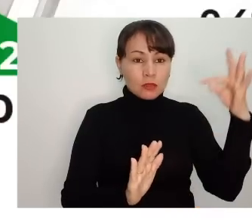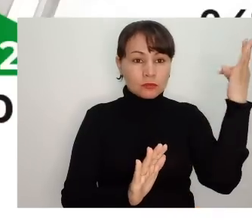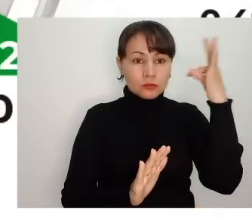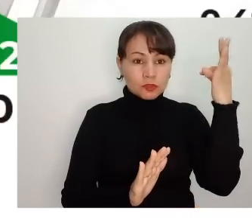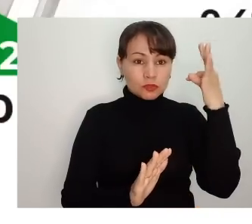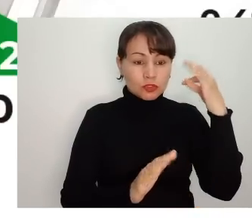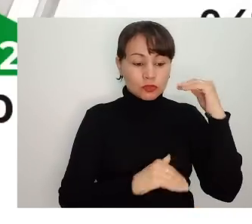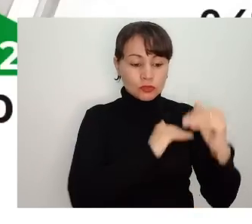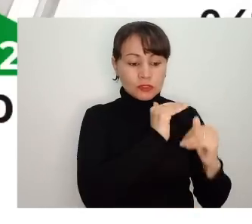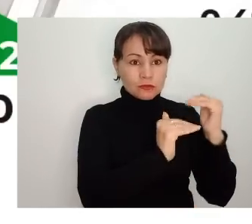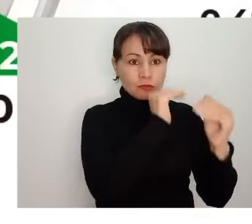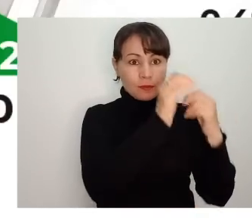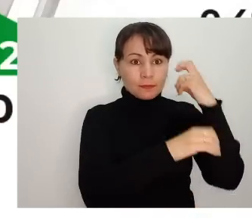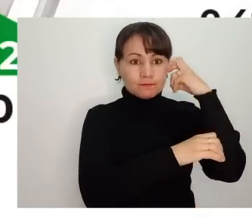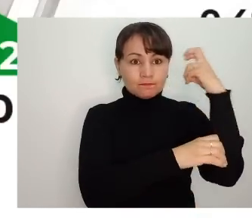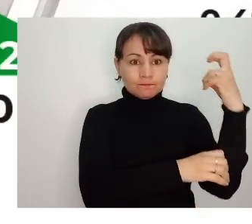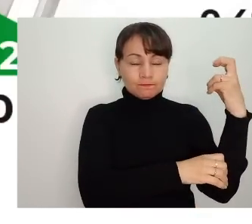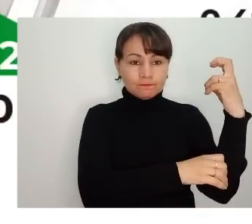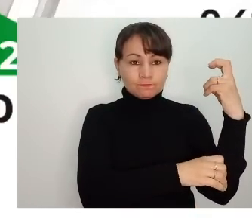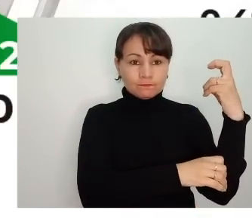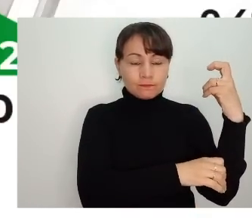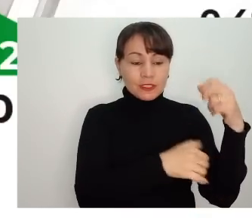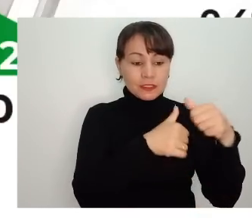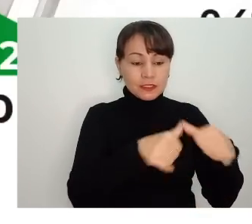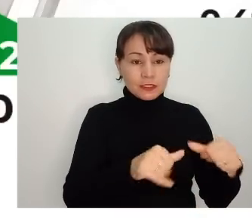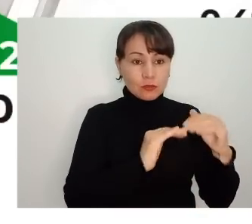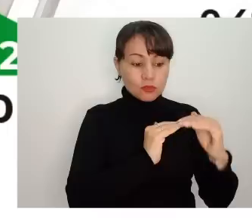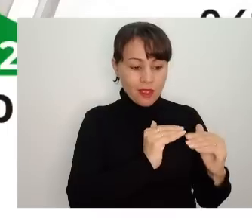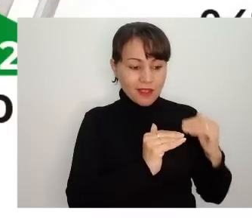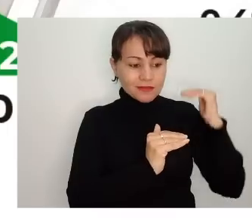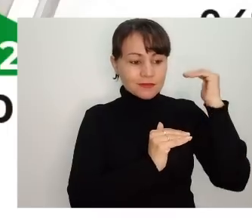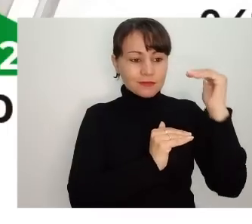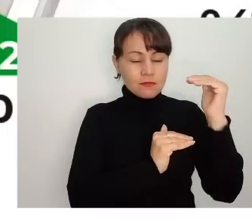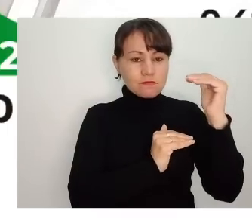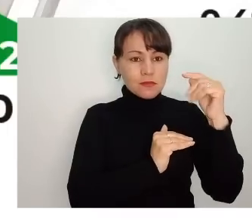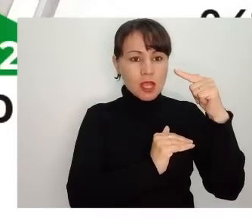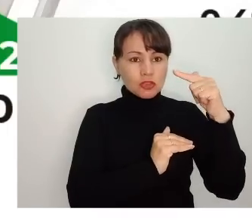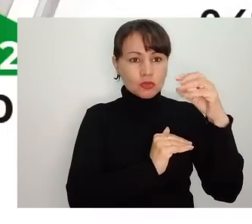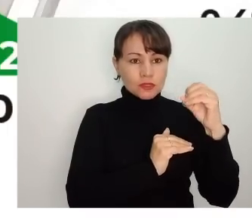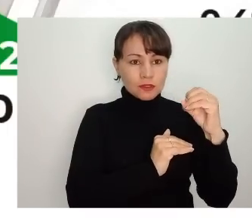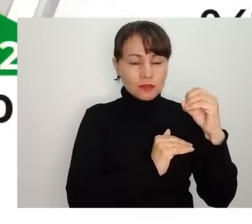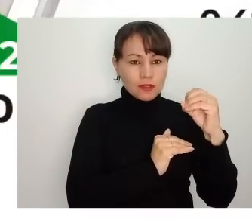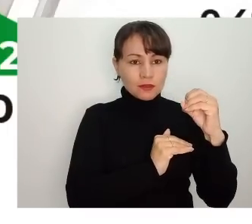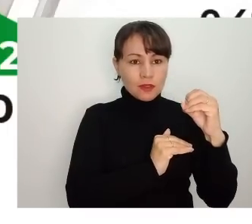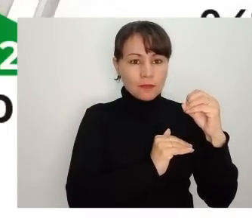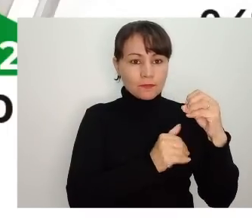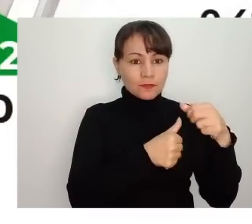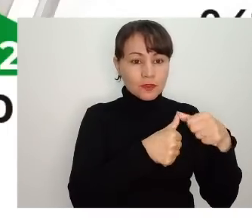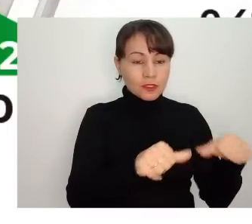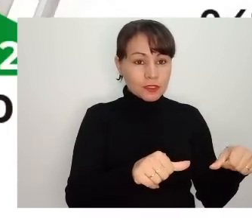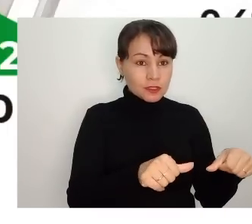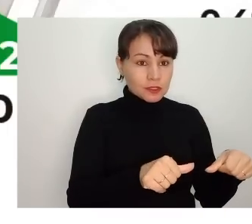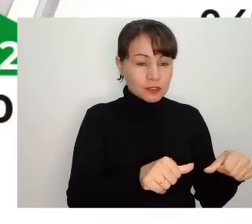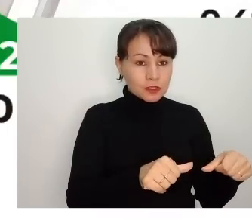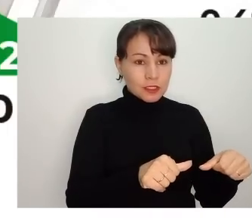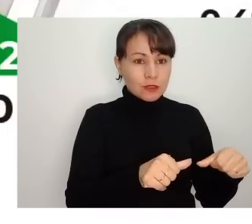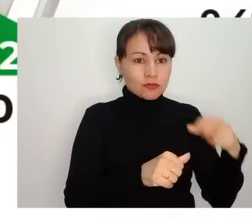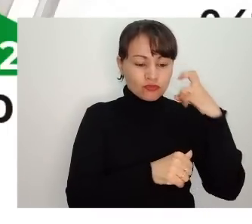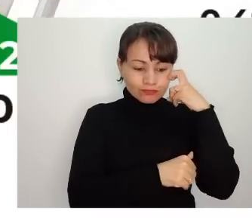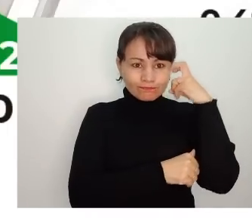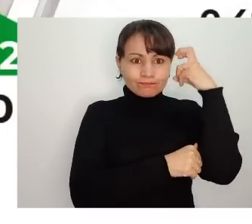um transtorno do desenvolvimento intelectual. Se nós estamos acima dos 130, nós temos